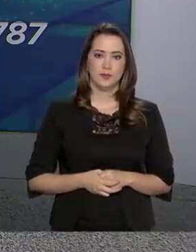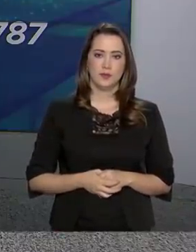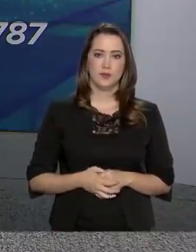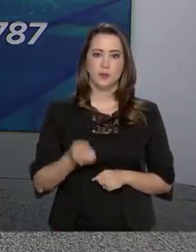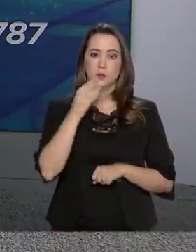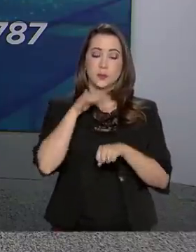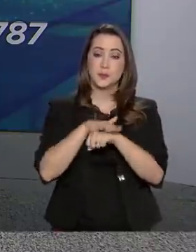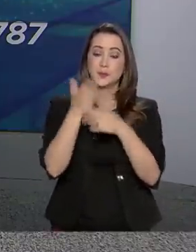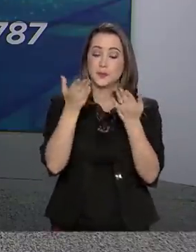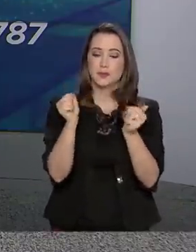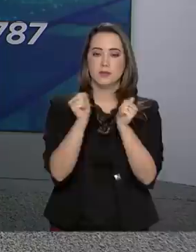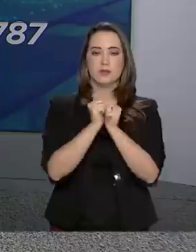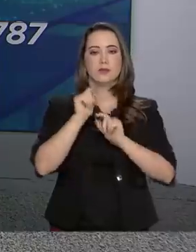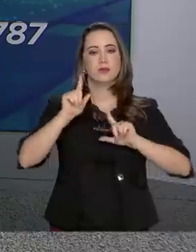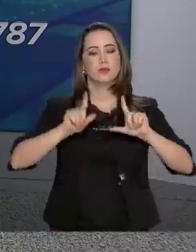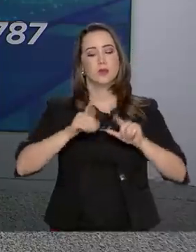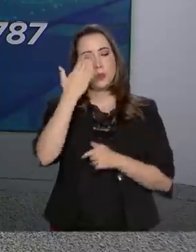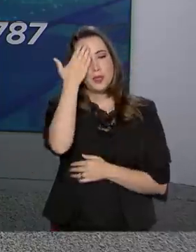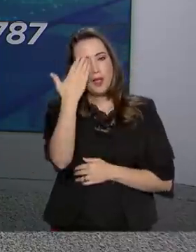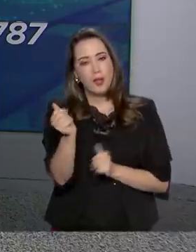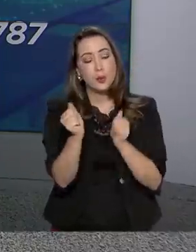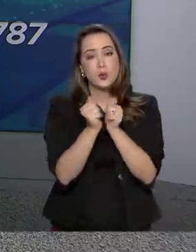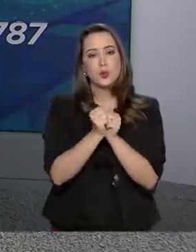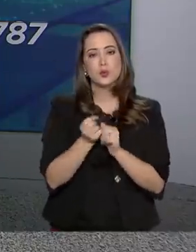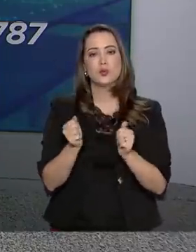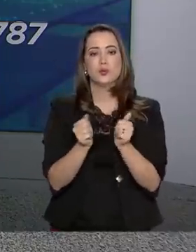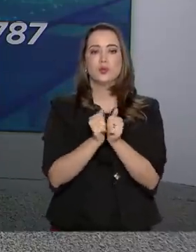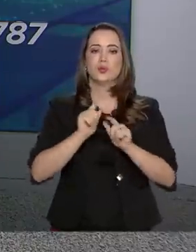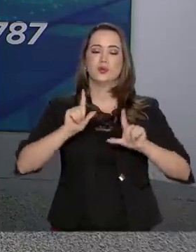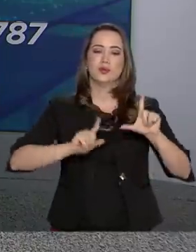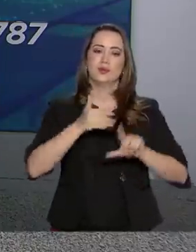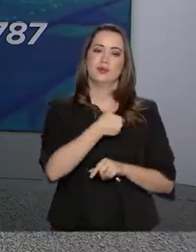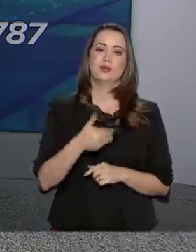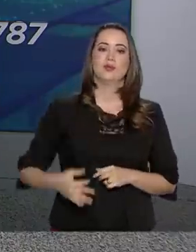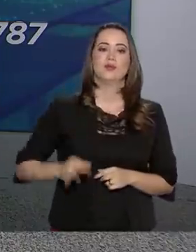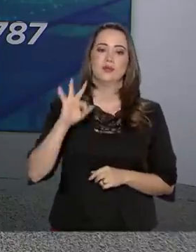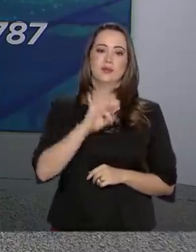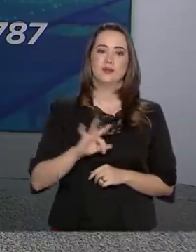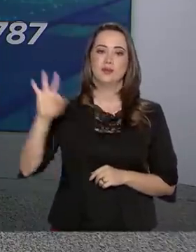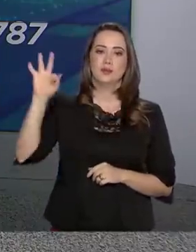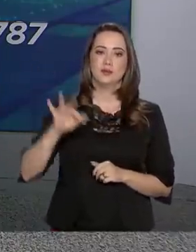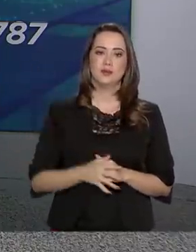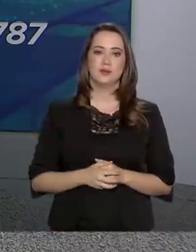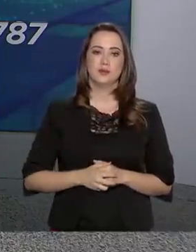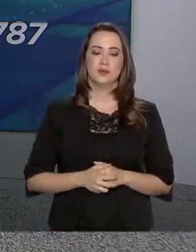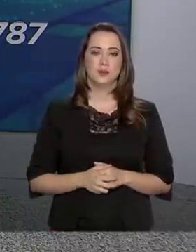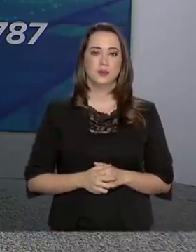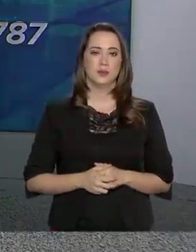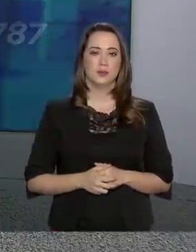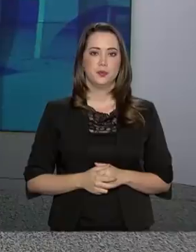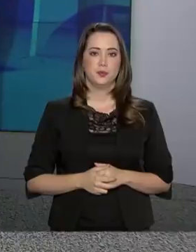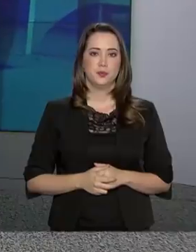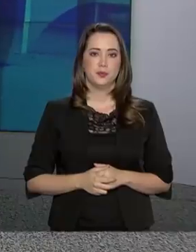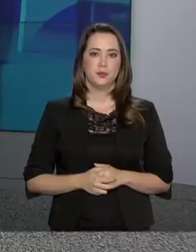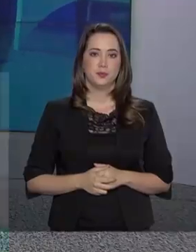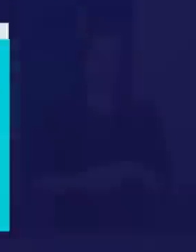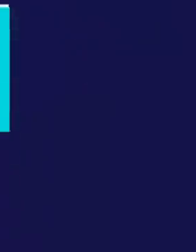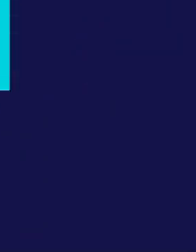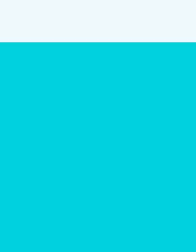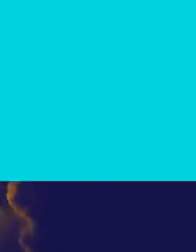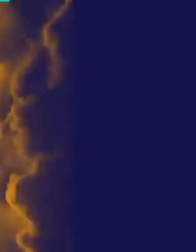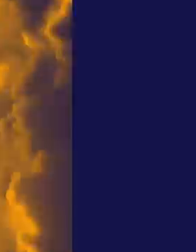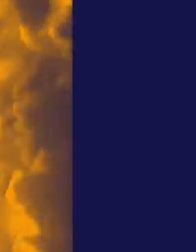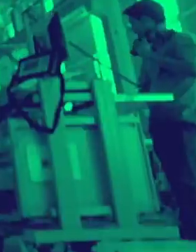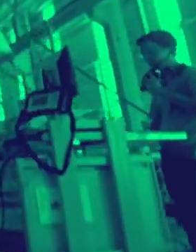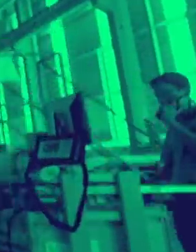998-67-8787. Uma boa noite para você, obrigada pela sua companhia e continue com a gente aqui na NBR, a TV do Governo Federal.